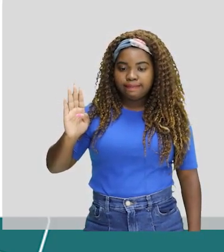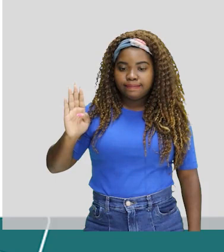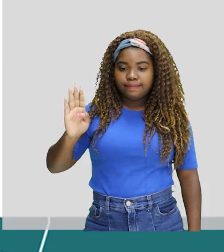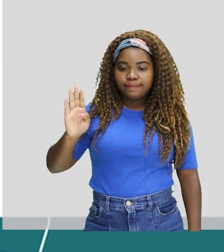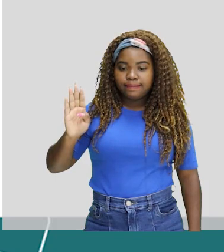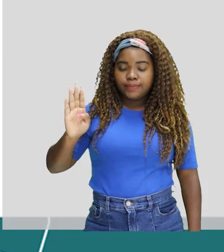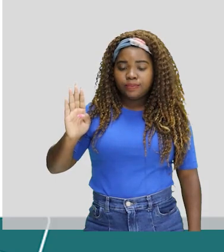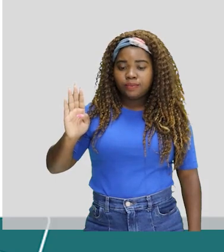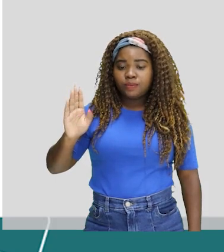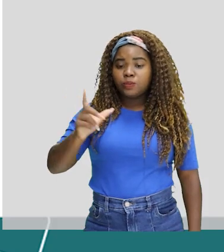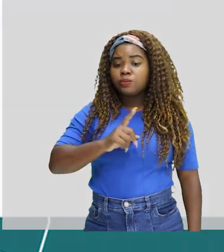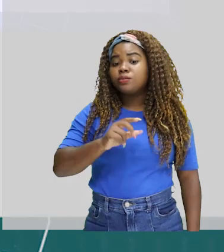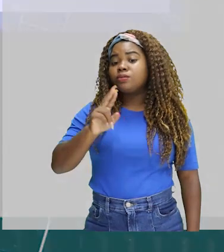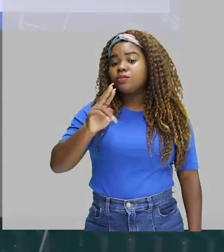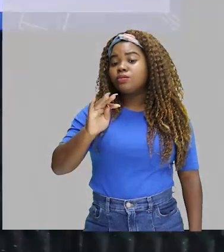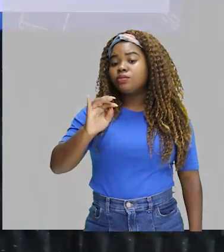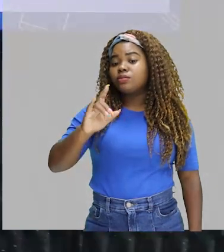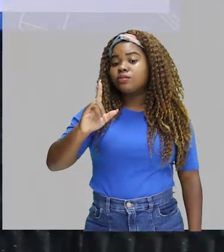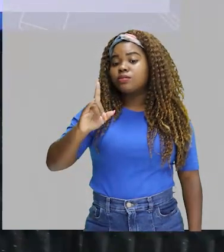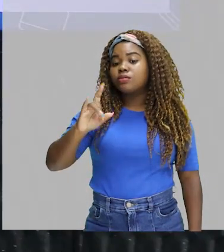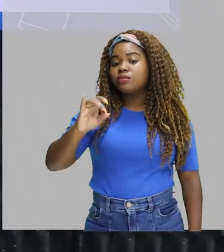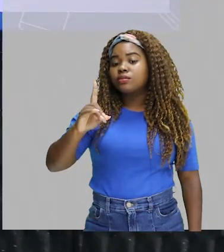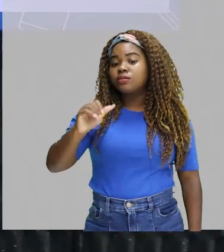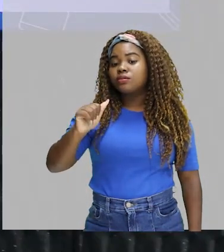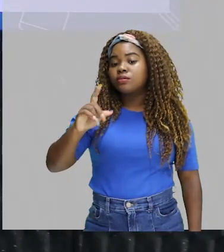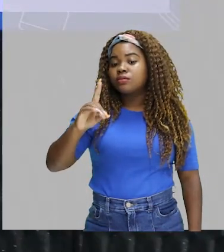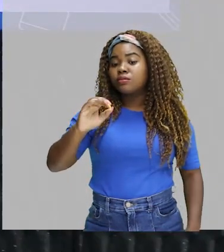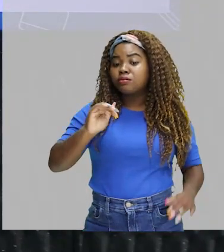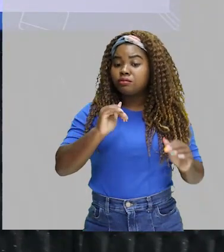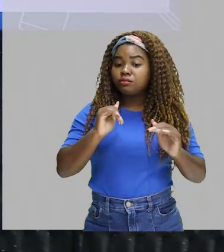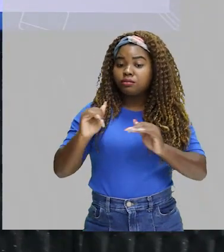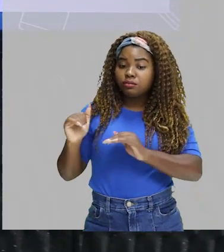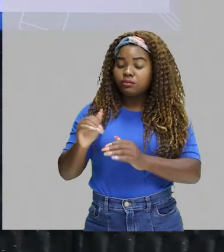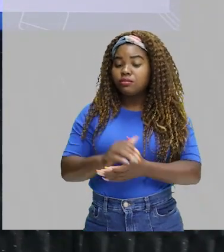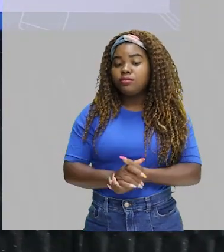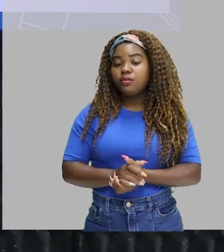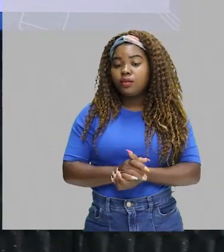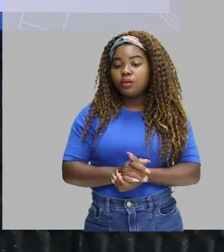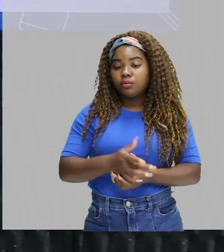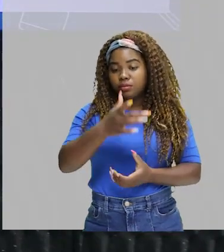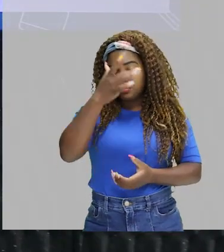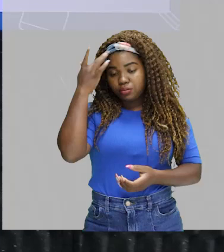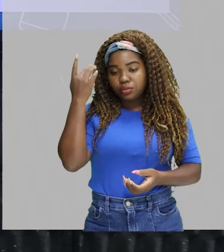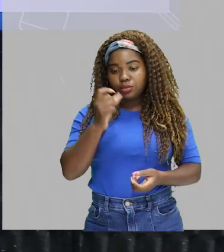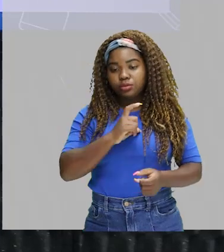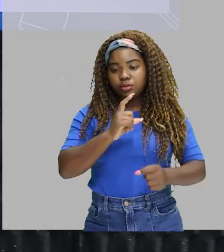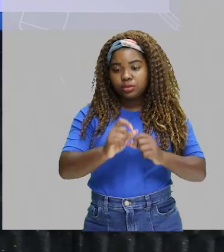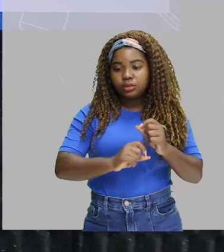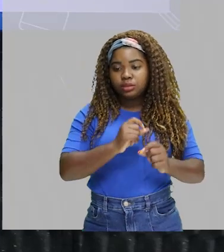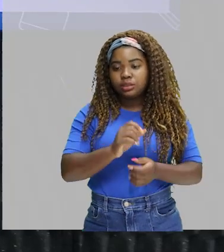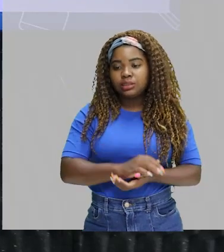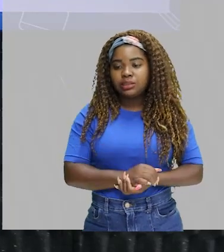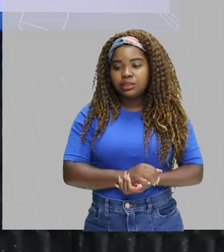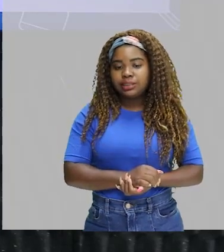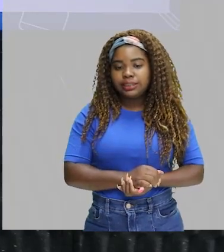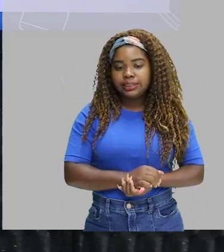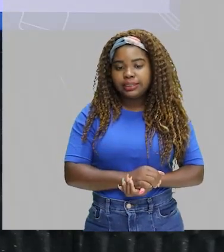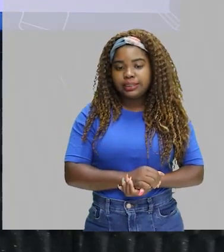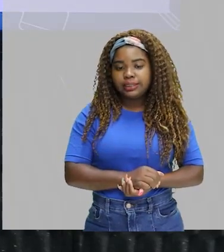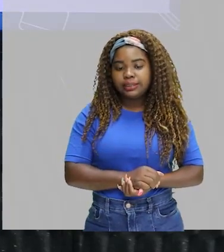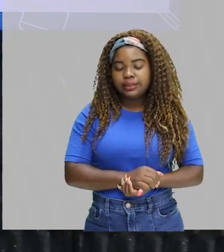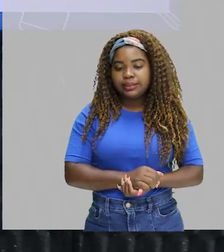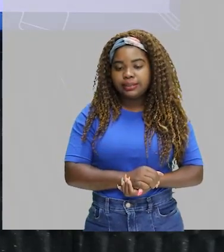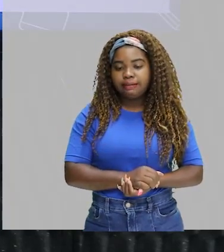Aqui a utilidade a gente já vai deixando um pouco de lado, tá? Para o indivíduo produzido pelo curso da ação indicado,